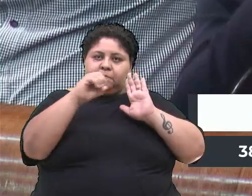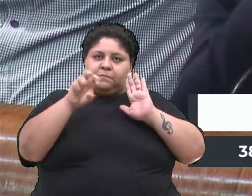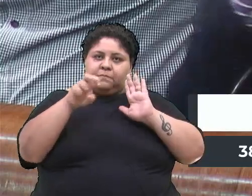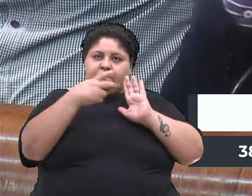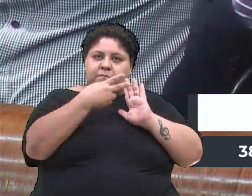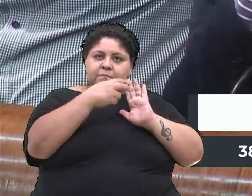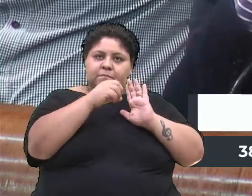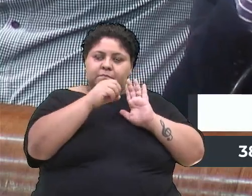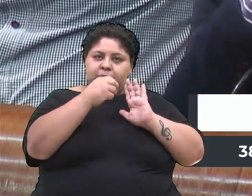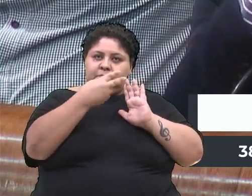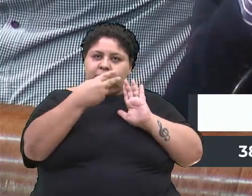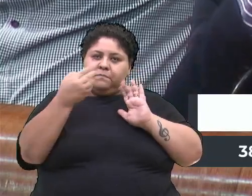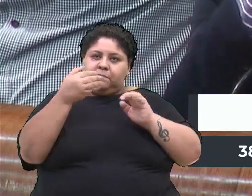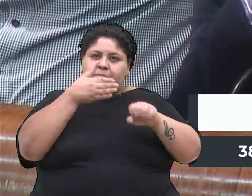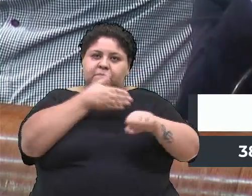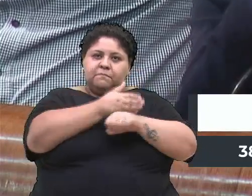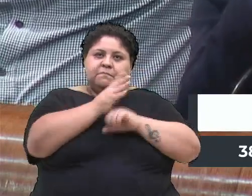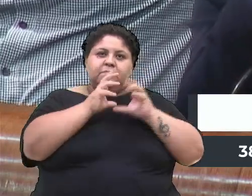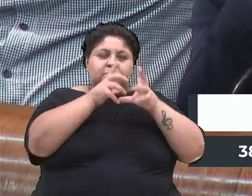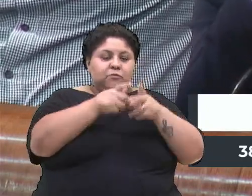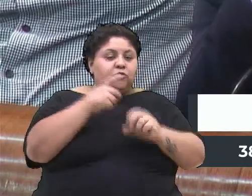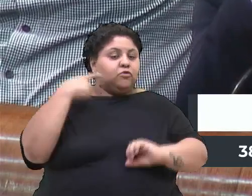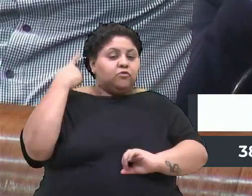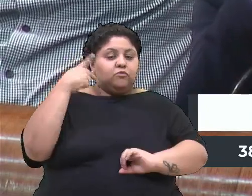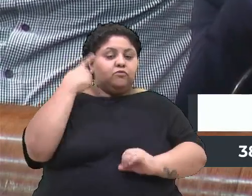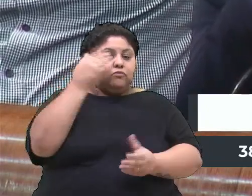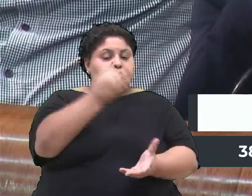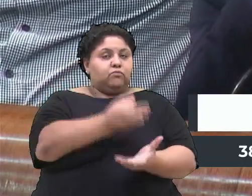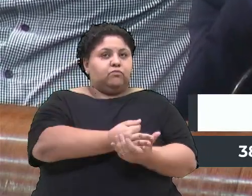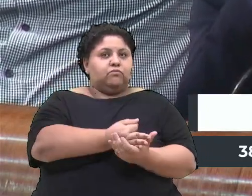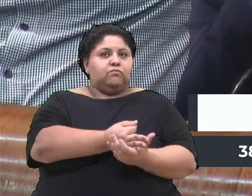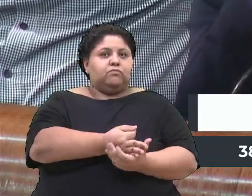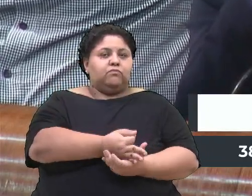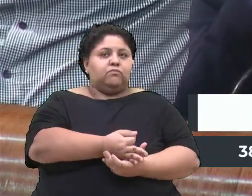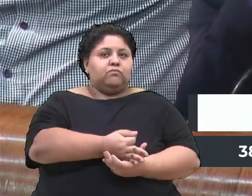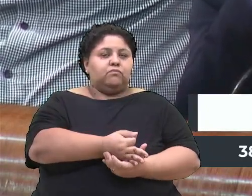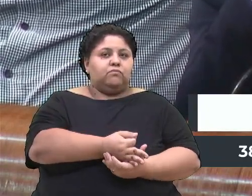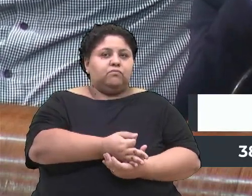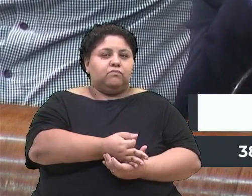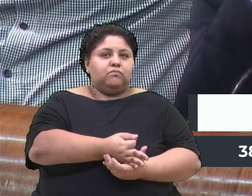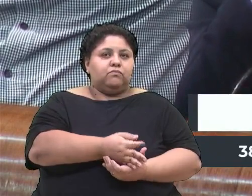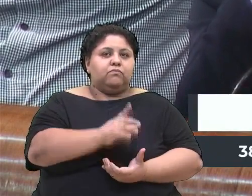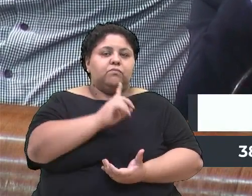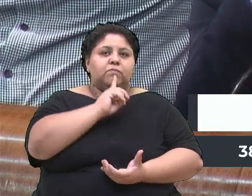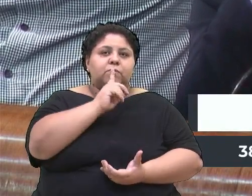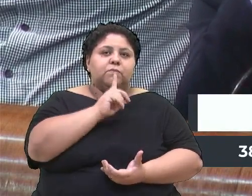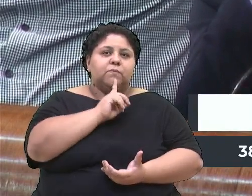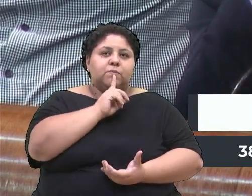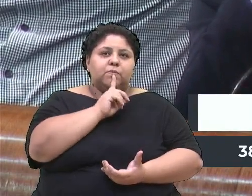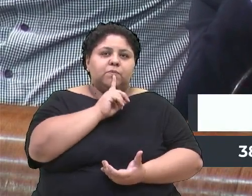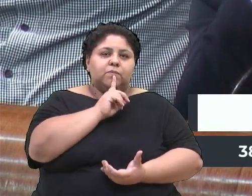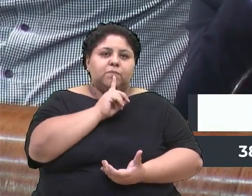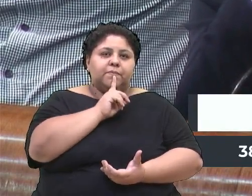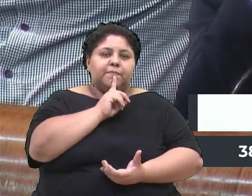105/2023 foi aprovado por unanimidade com ausências. Alberto Meneguzzi. Ausência de Alberto